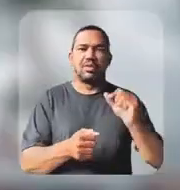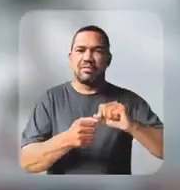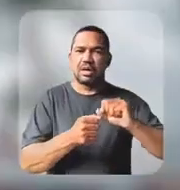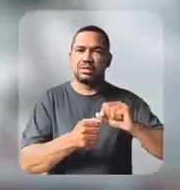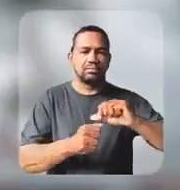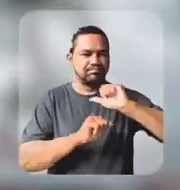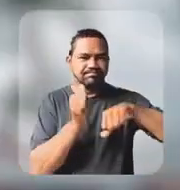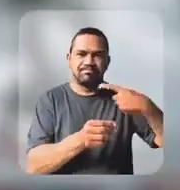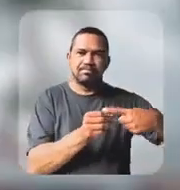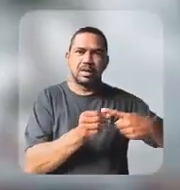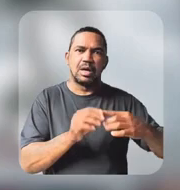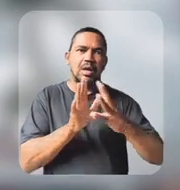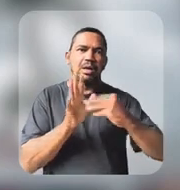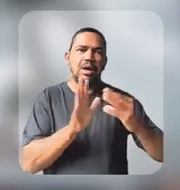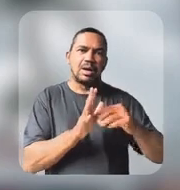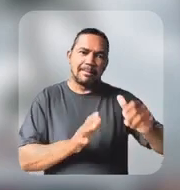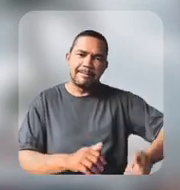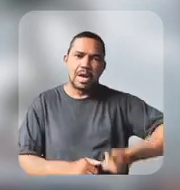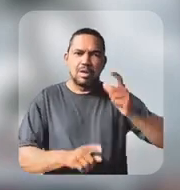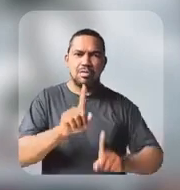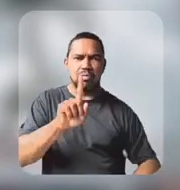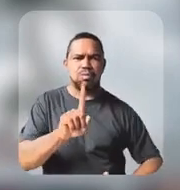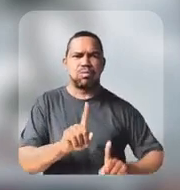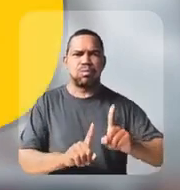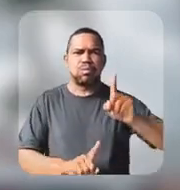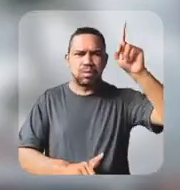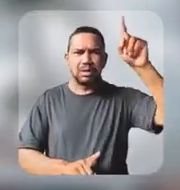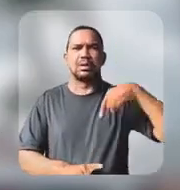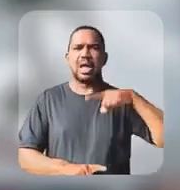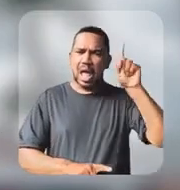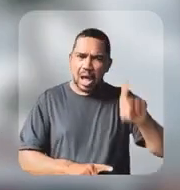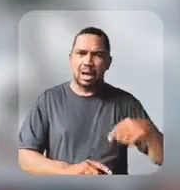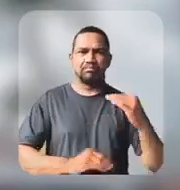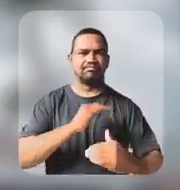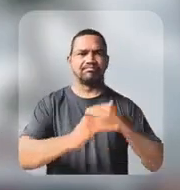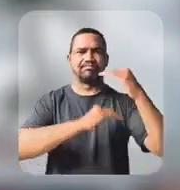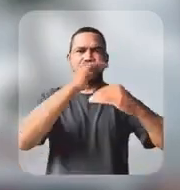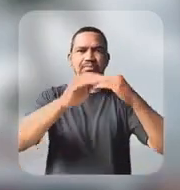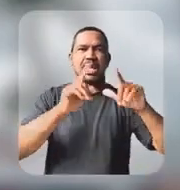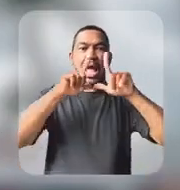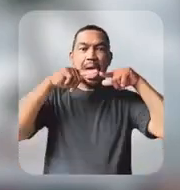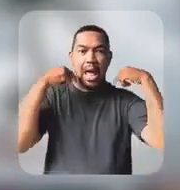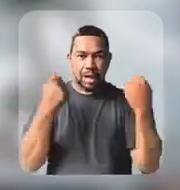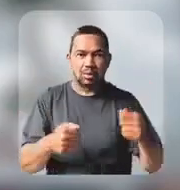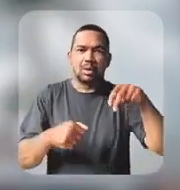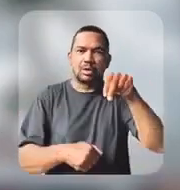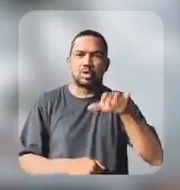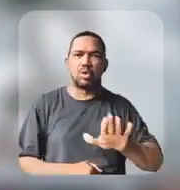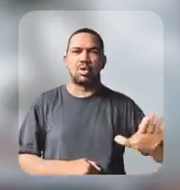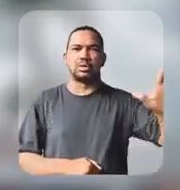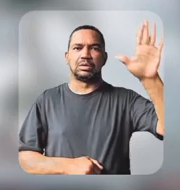do nosso município um exemplo ainda mais pujante de seu crescimento em